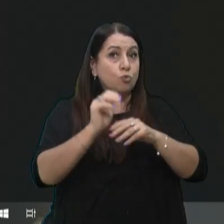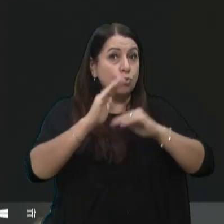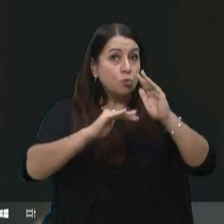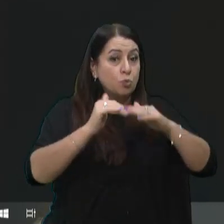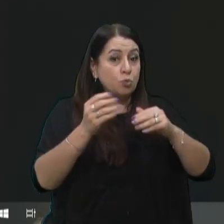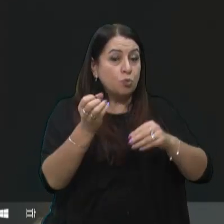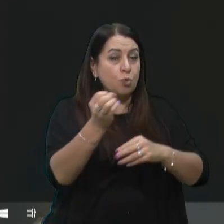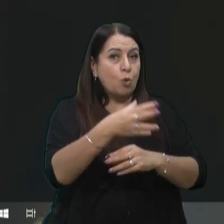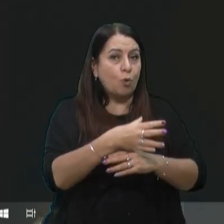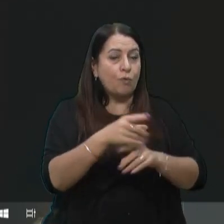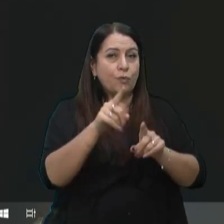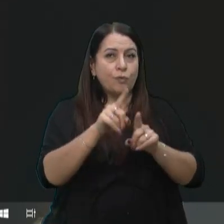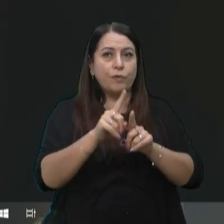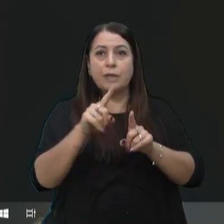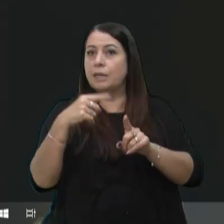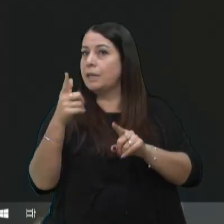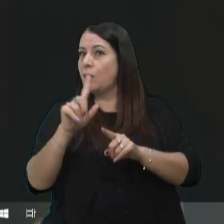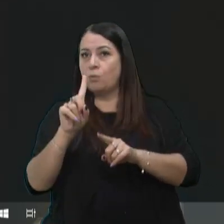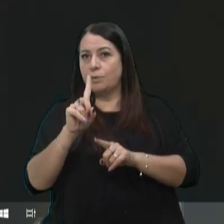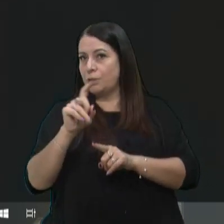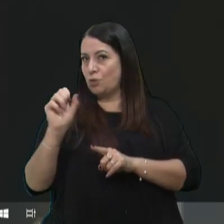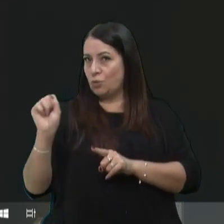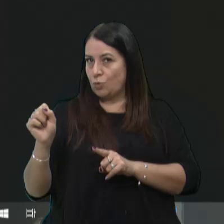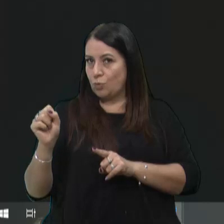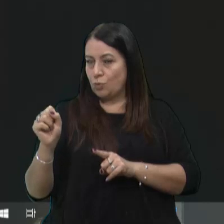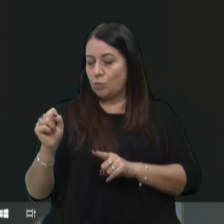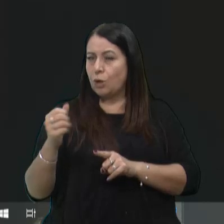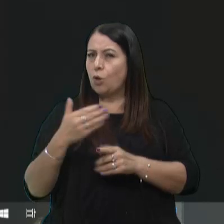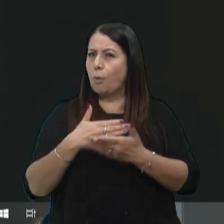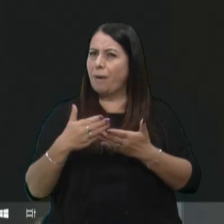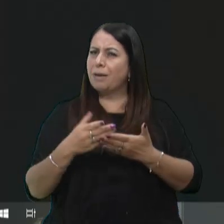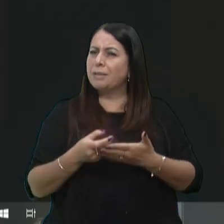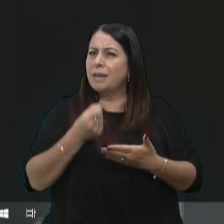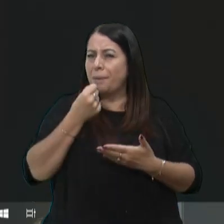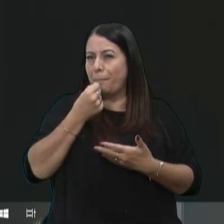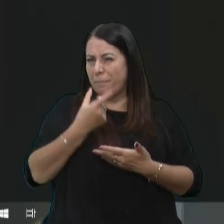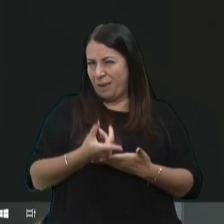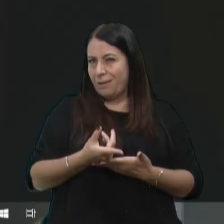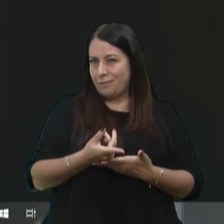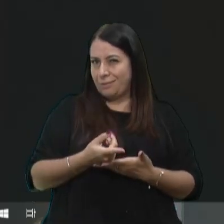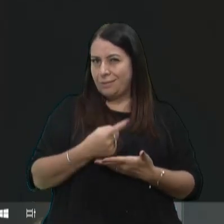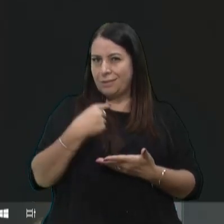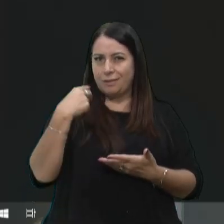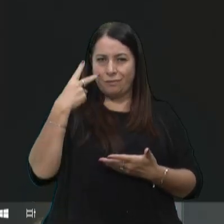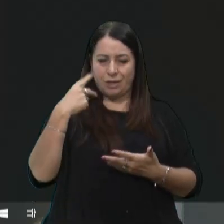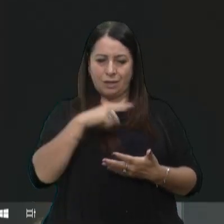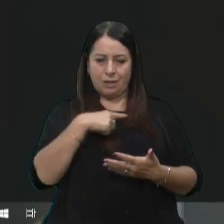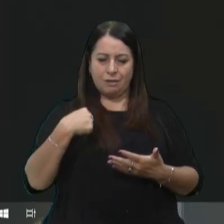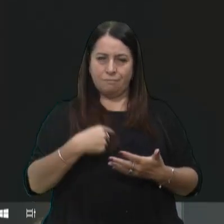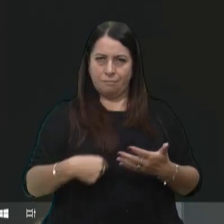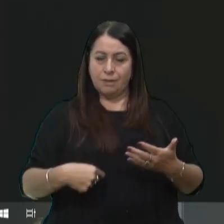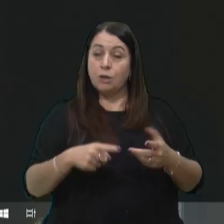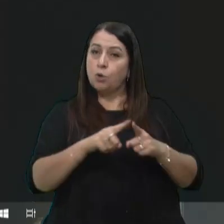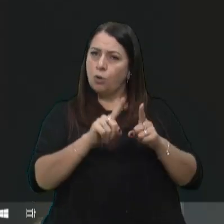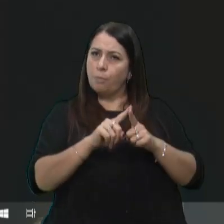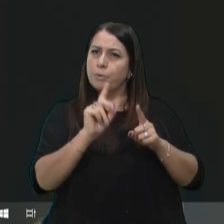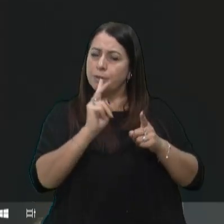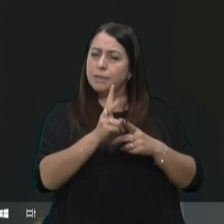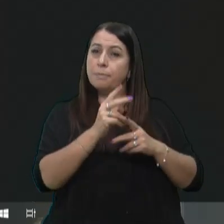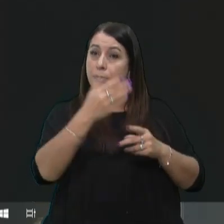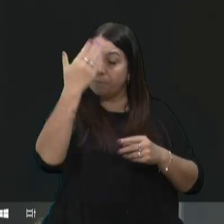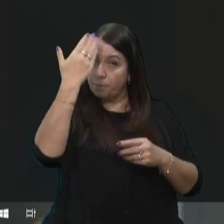construído ao invés de 118 aí começa a charadinha vereadores aqui o senhor quer tem de matemática como sempre